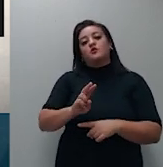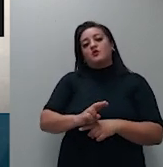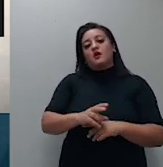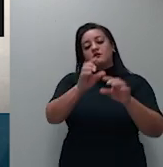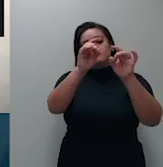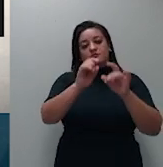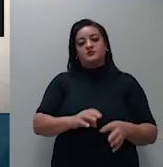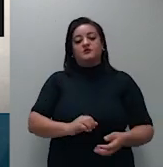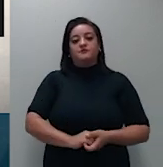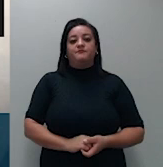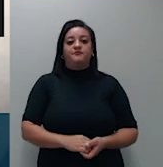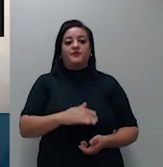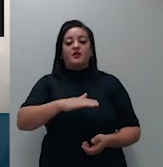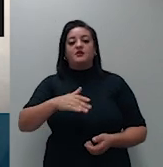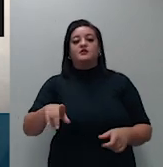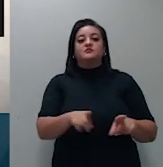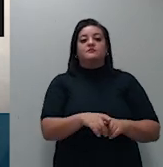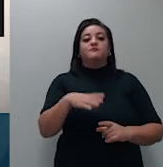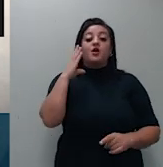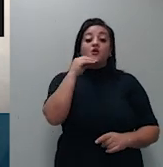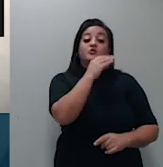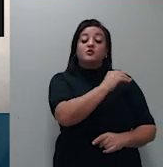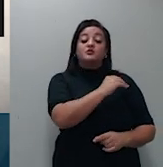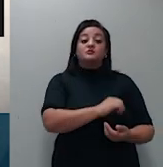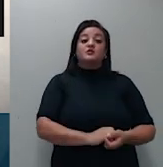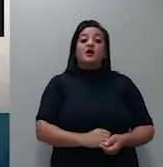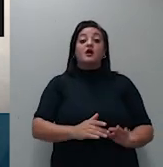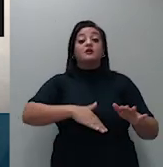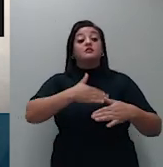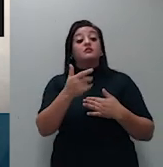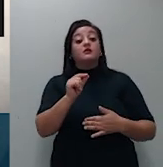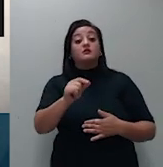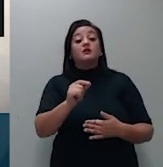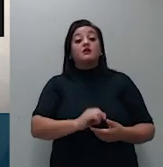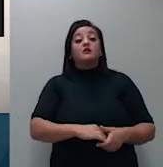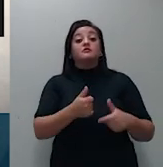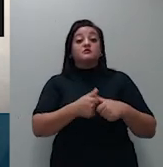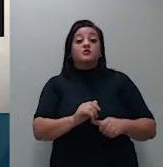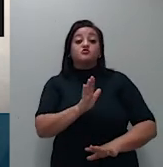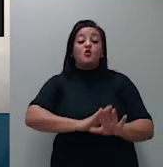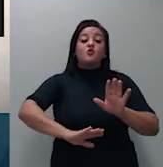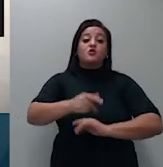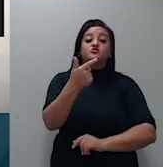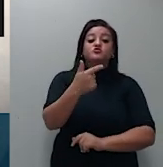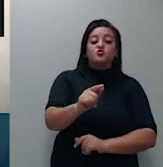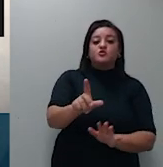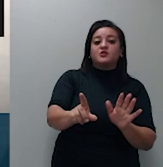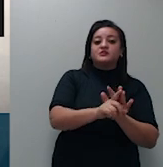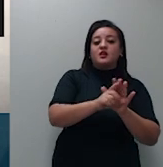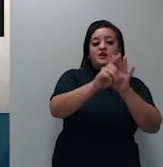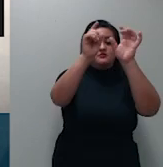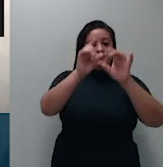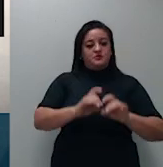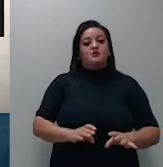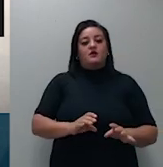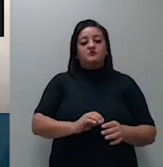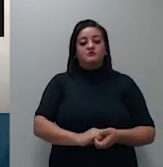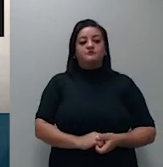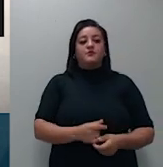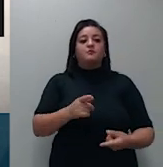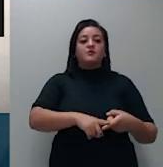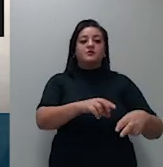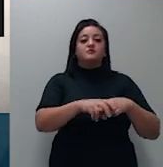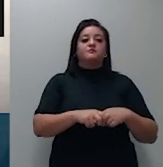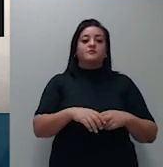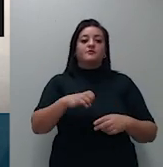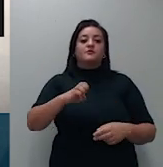a criança e o adolescente ainda que estejam sob a tutela de outras leis especiais Portanto o eca